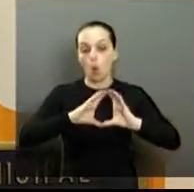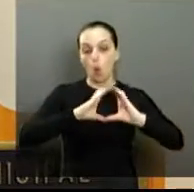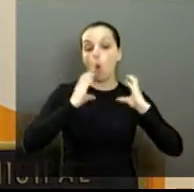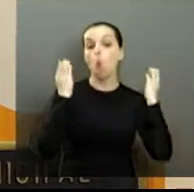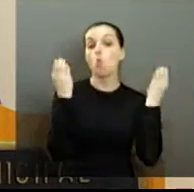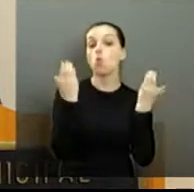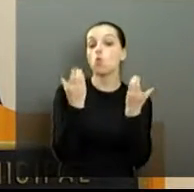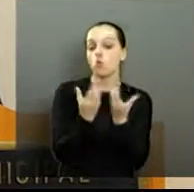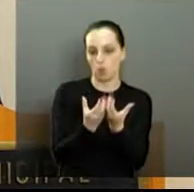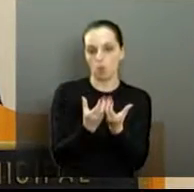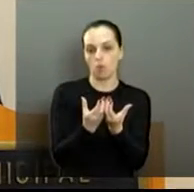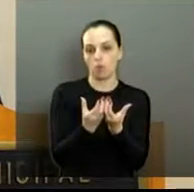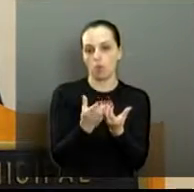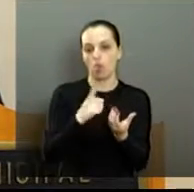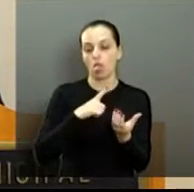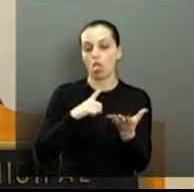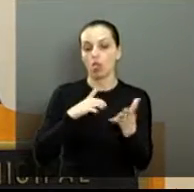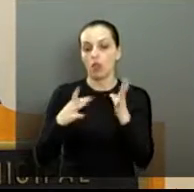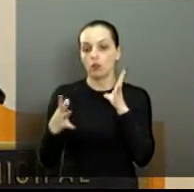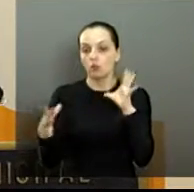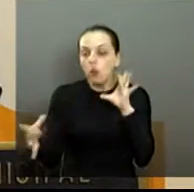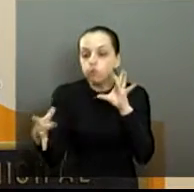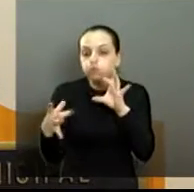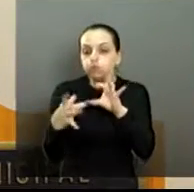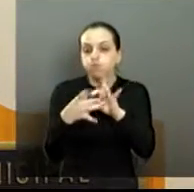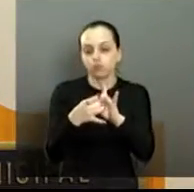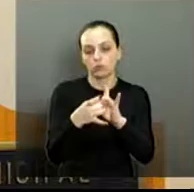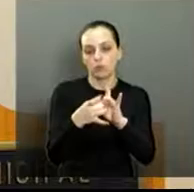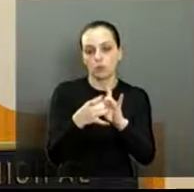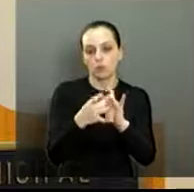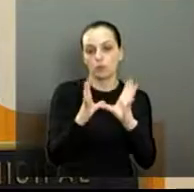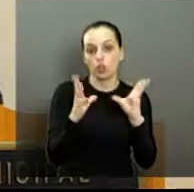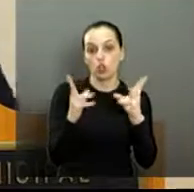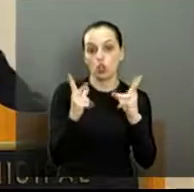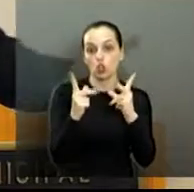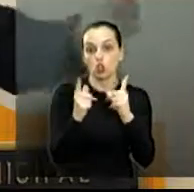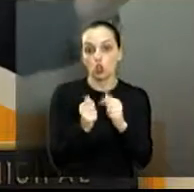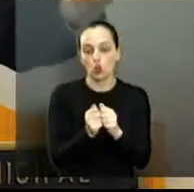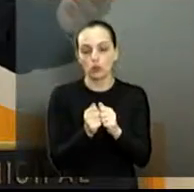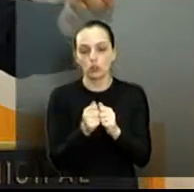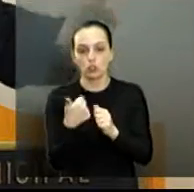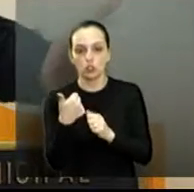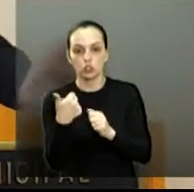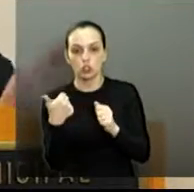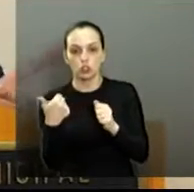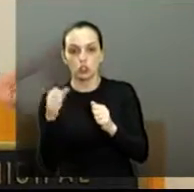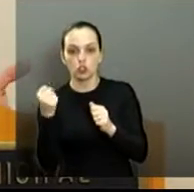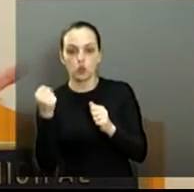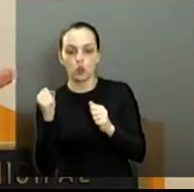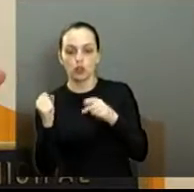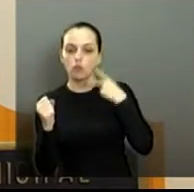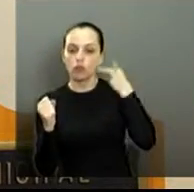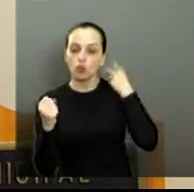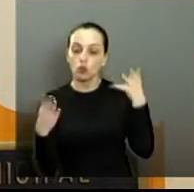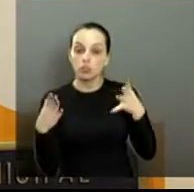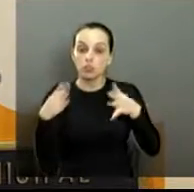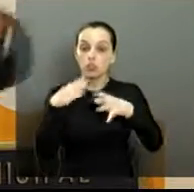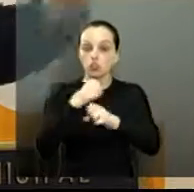nessa casa que isto unidade e nós somos composto de 18 vereadores é